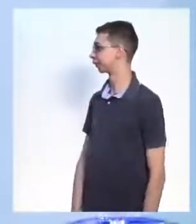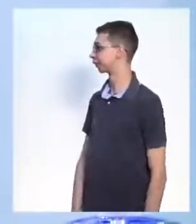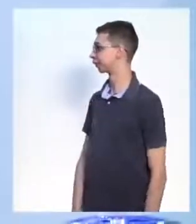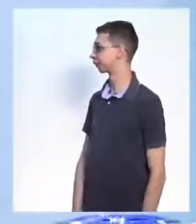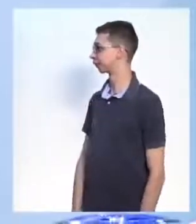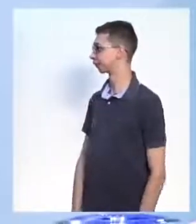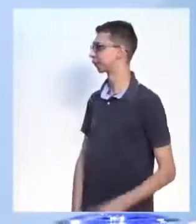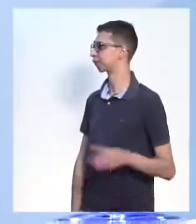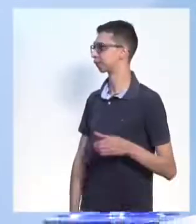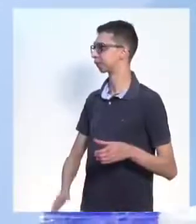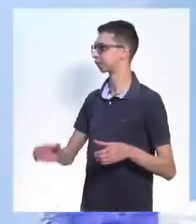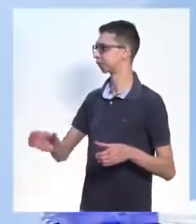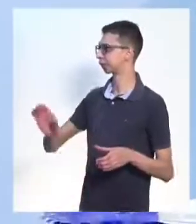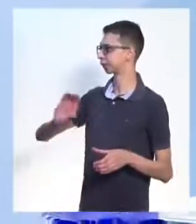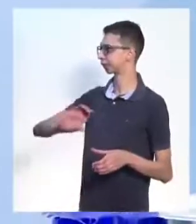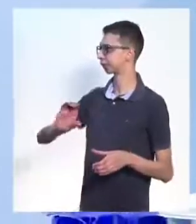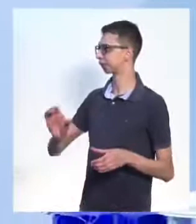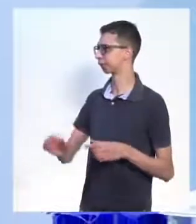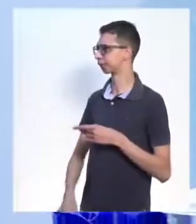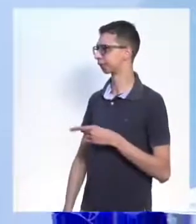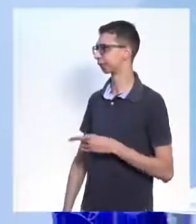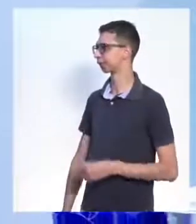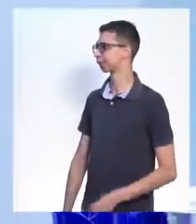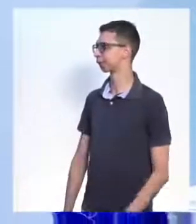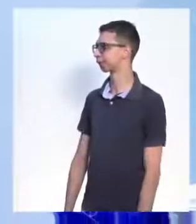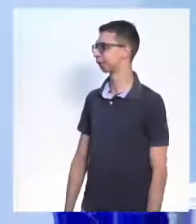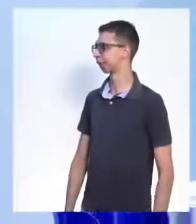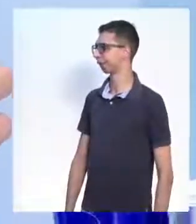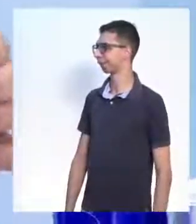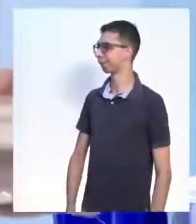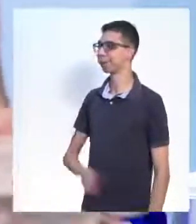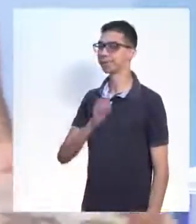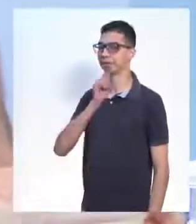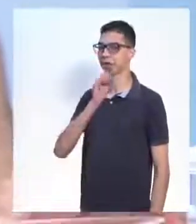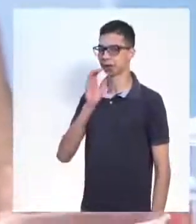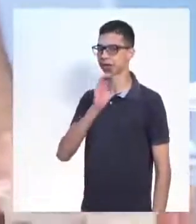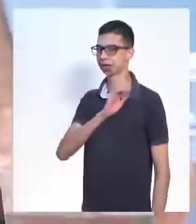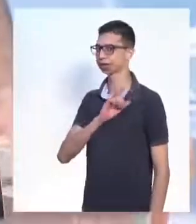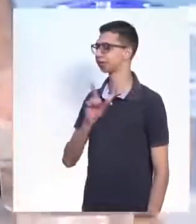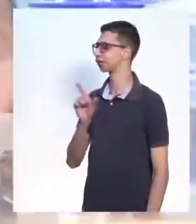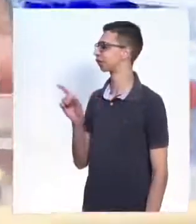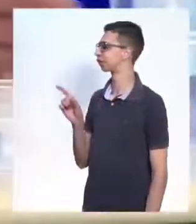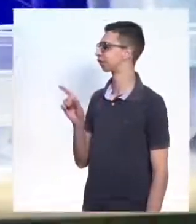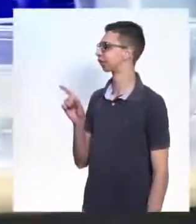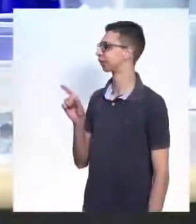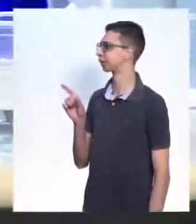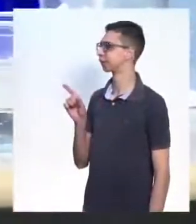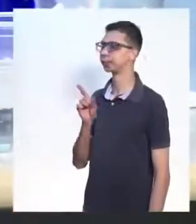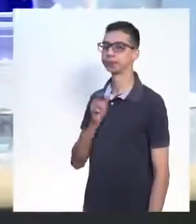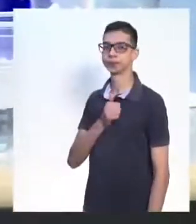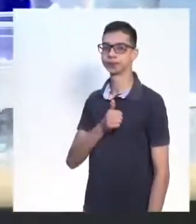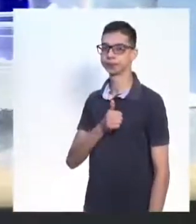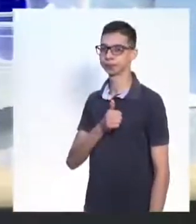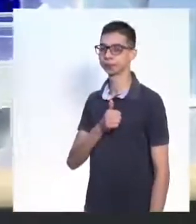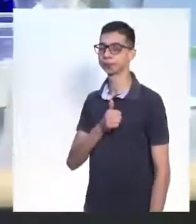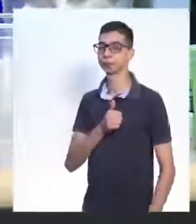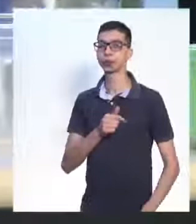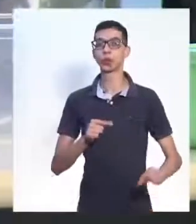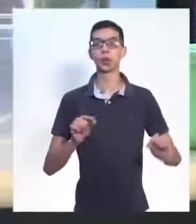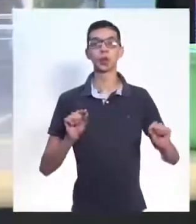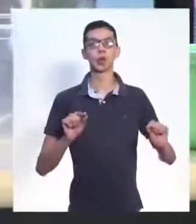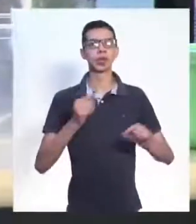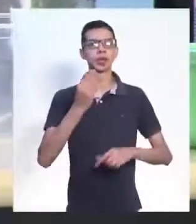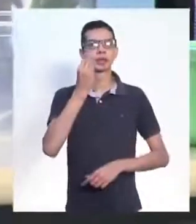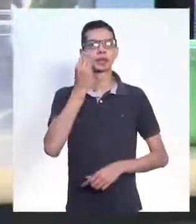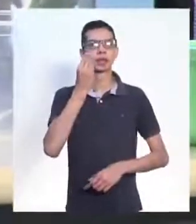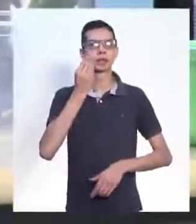no recipiente. Então coloquei a água quente aqui no recipiente. Aí o que eu vou